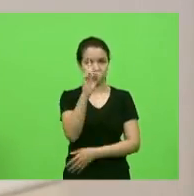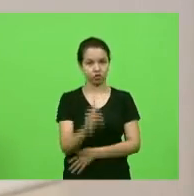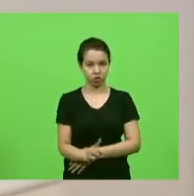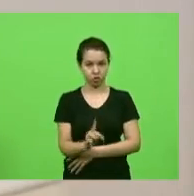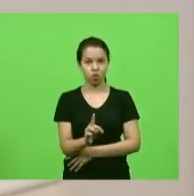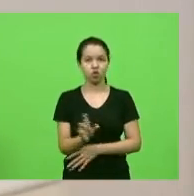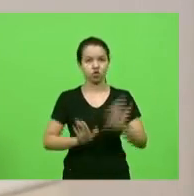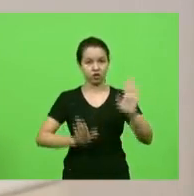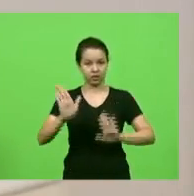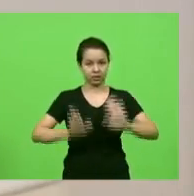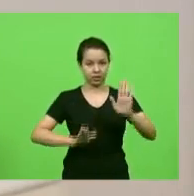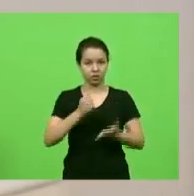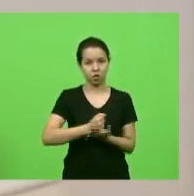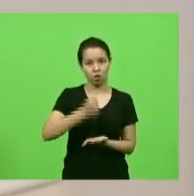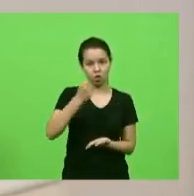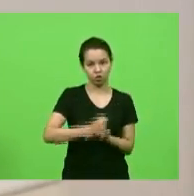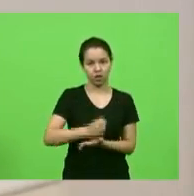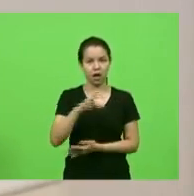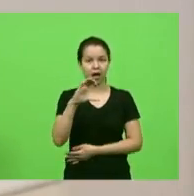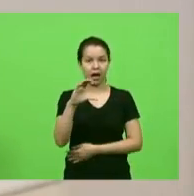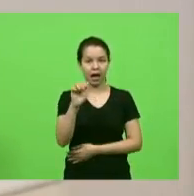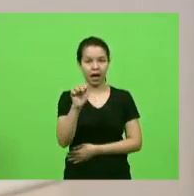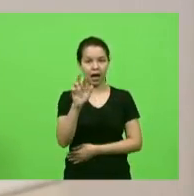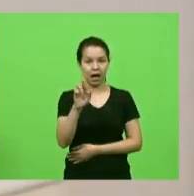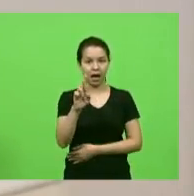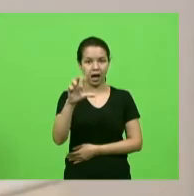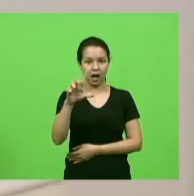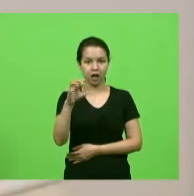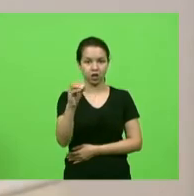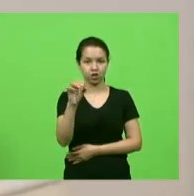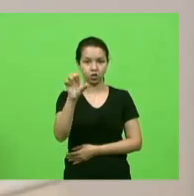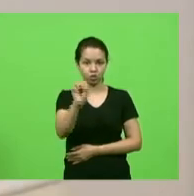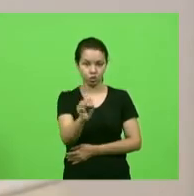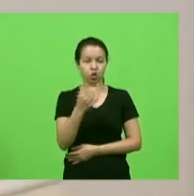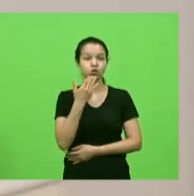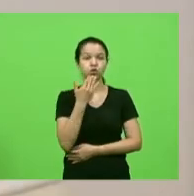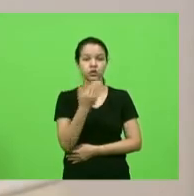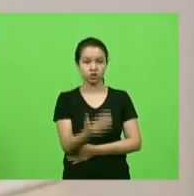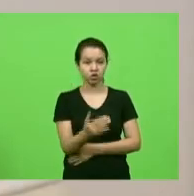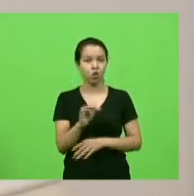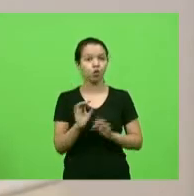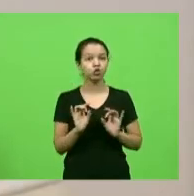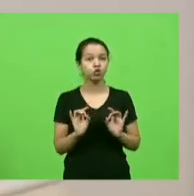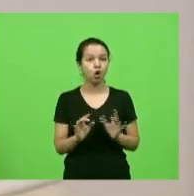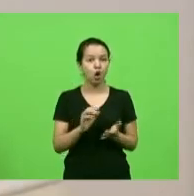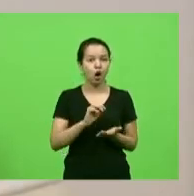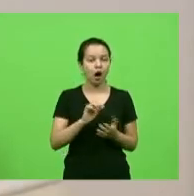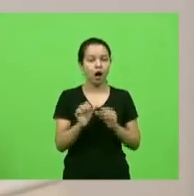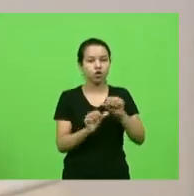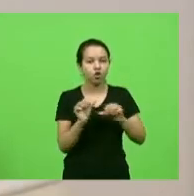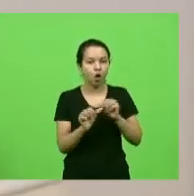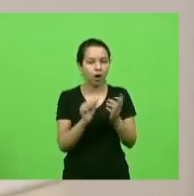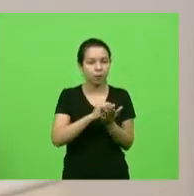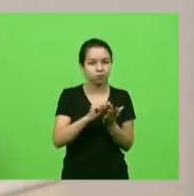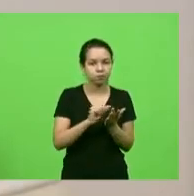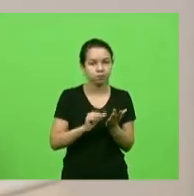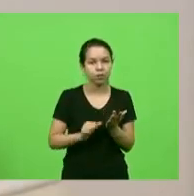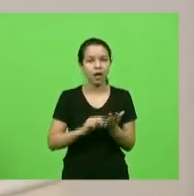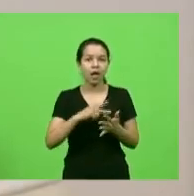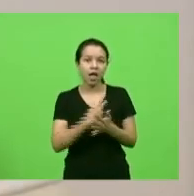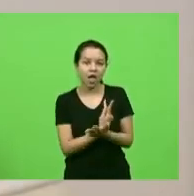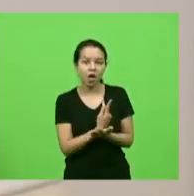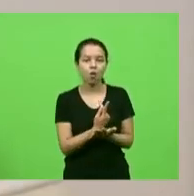contratos, senhor Carlos Charles Campos Maia, que solicitou apenas a correção de erro material existente no valor por